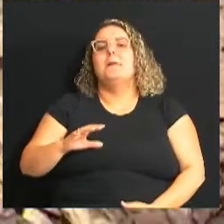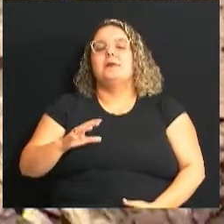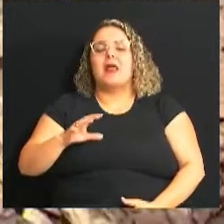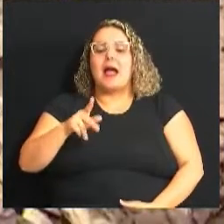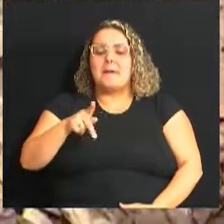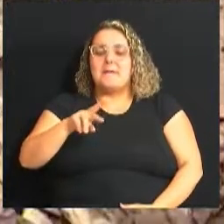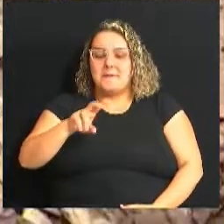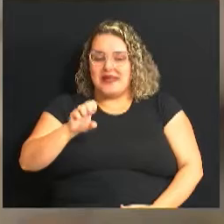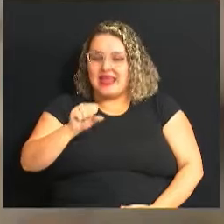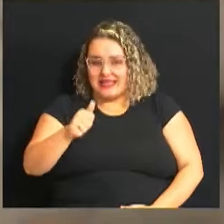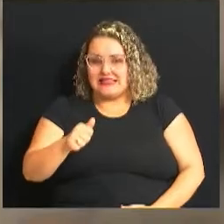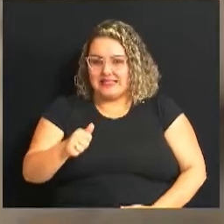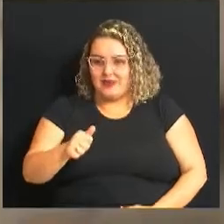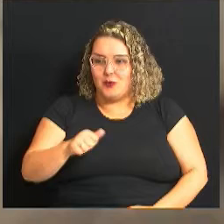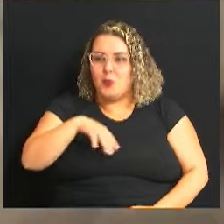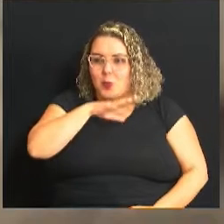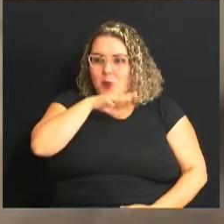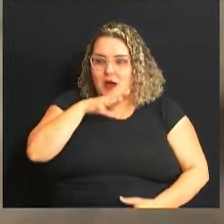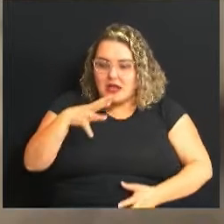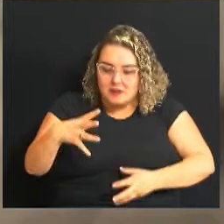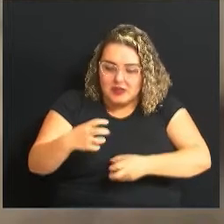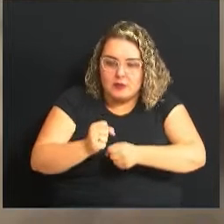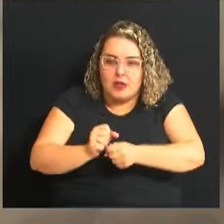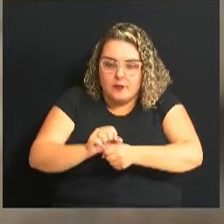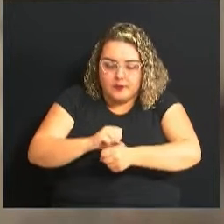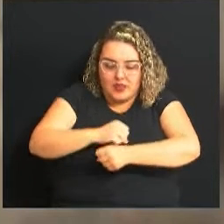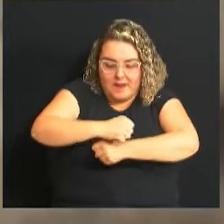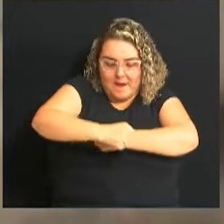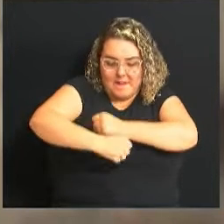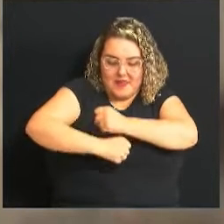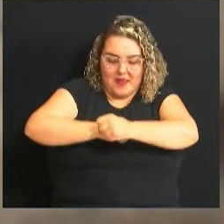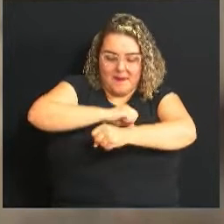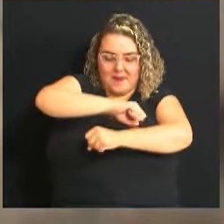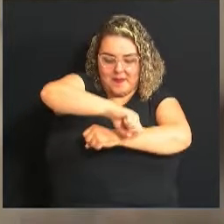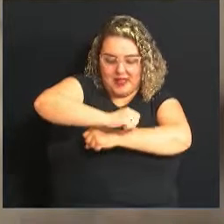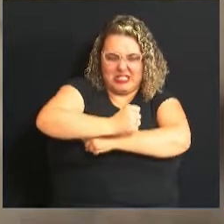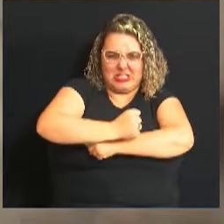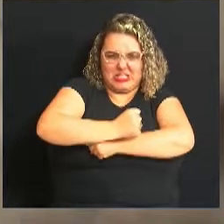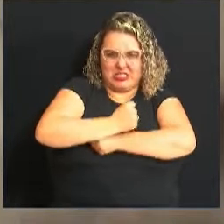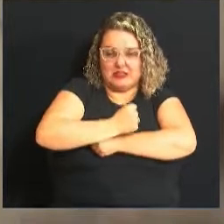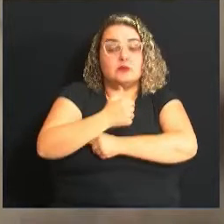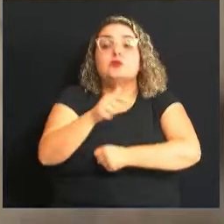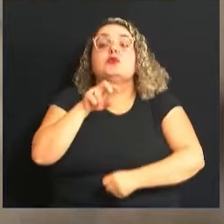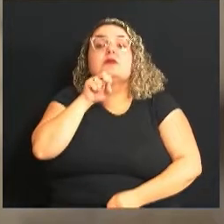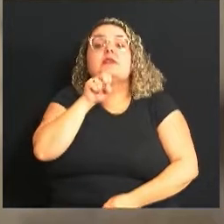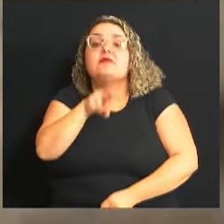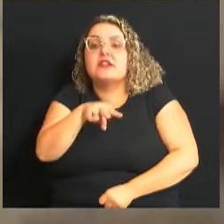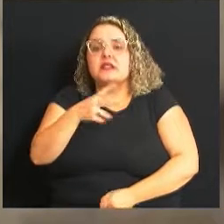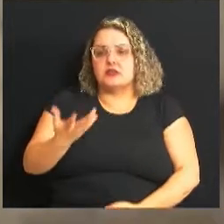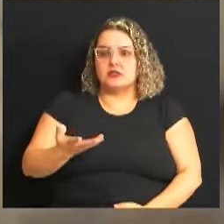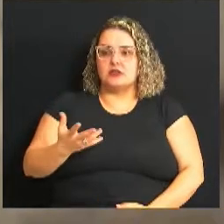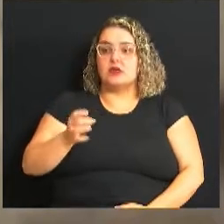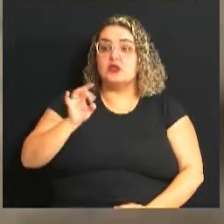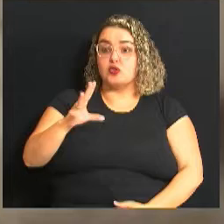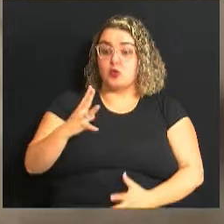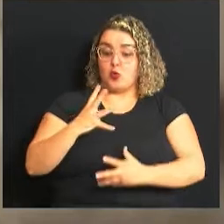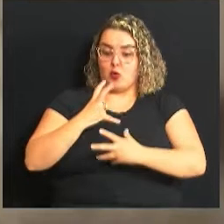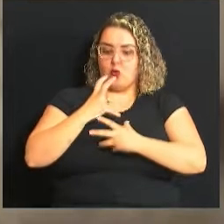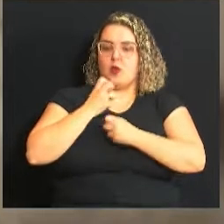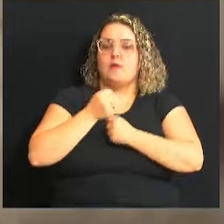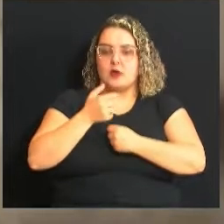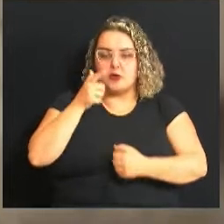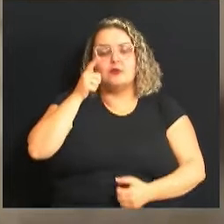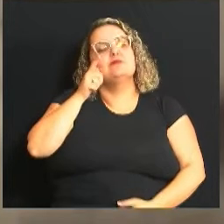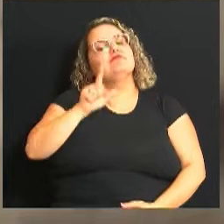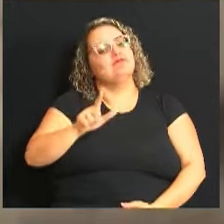alimentar por constricção, que é a força. Ela não tem veneno. É para quê, né? Só com a força que ela tem, ela dá conta do